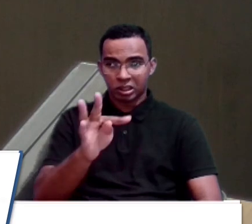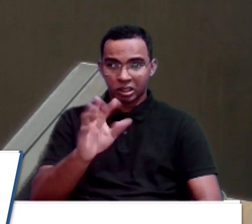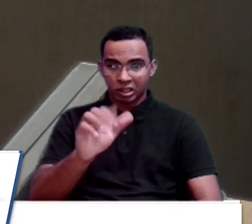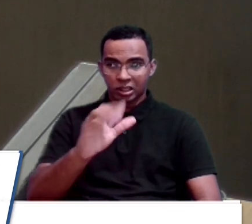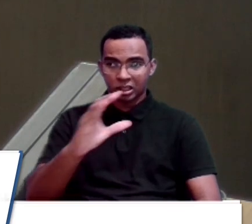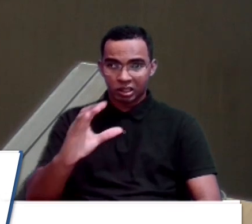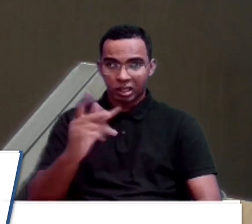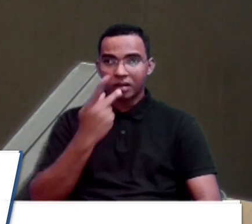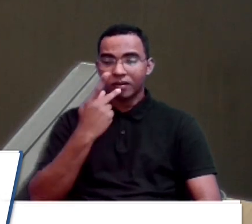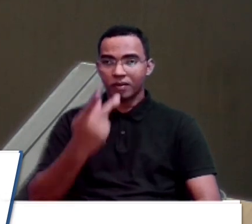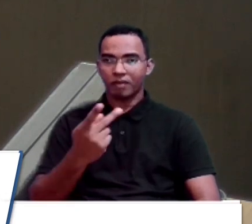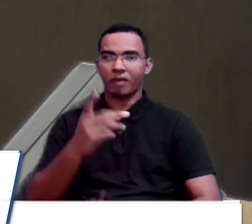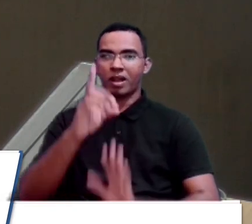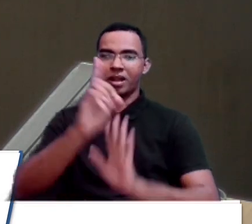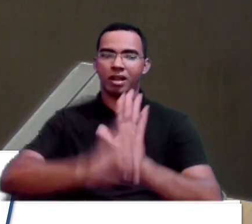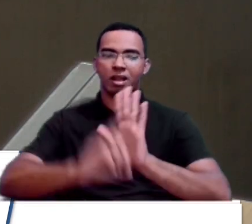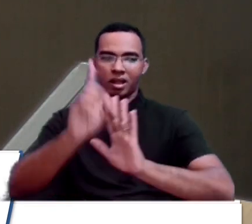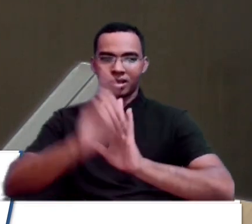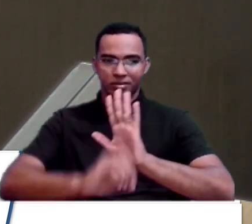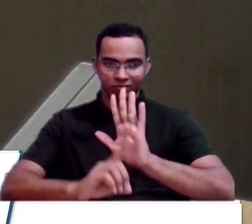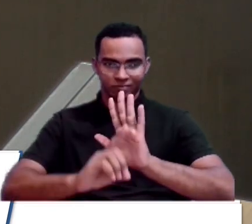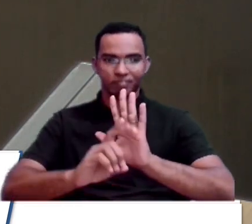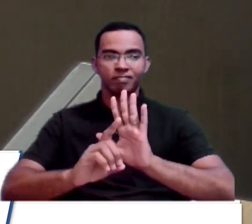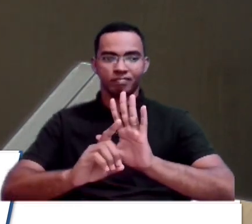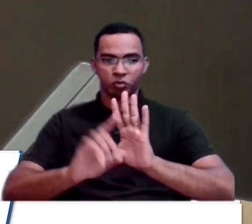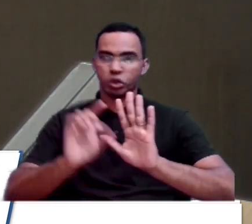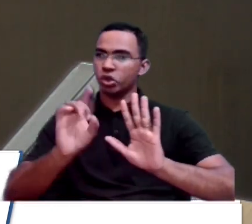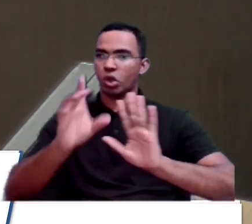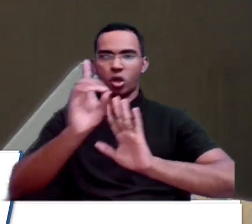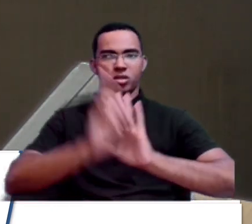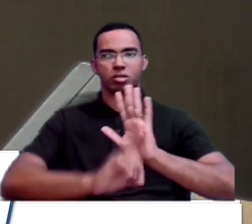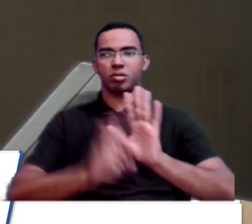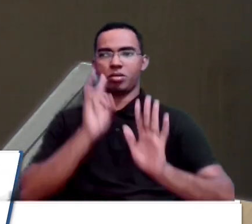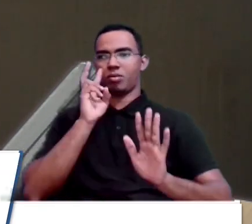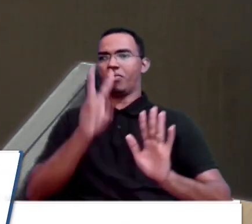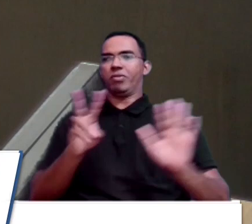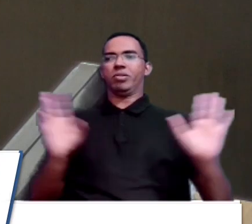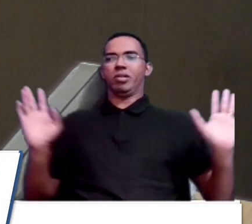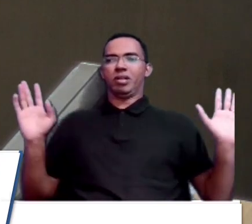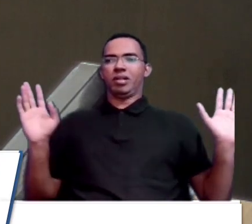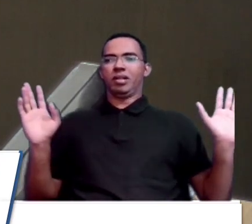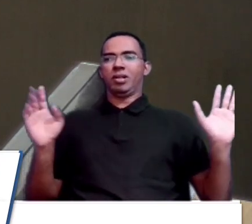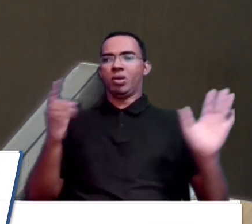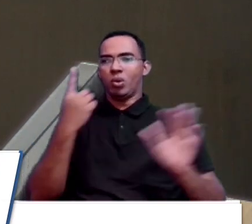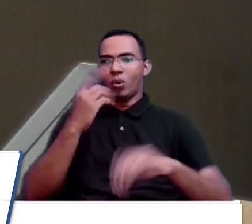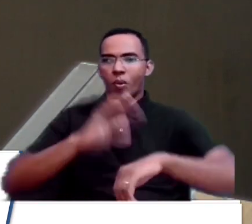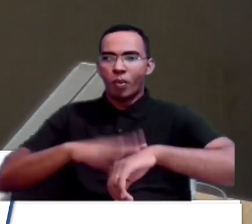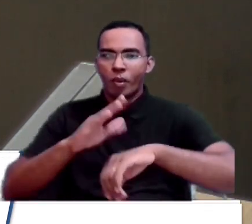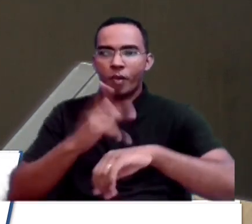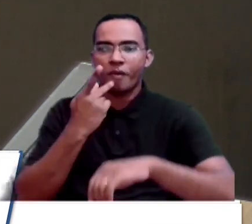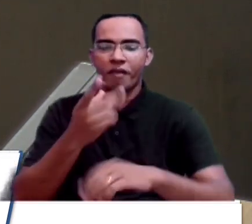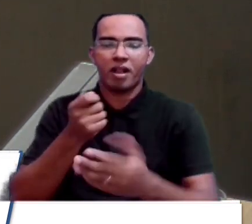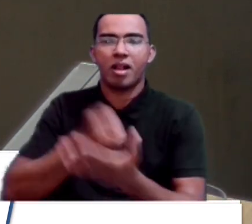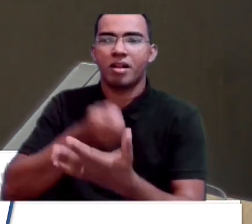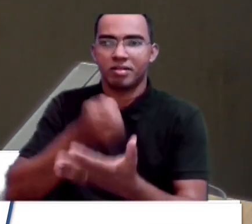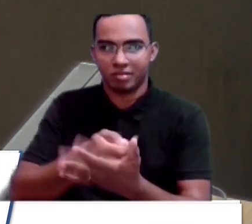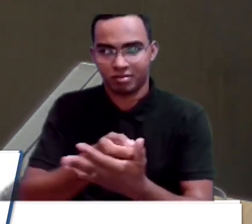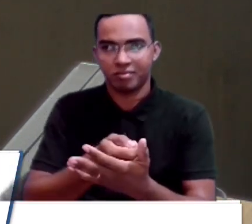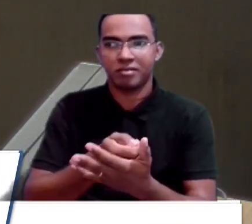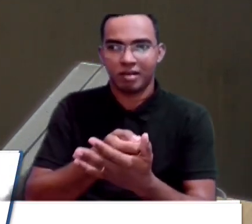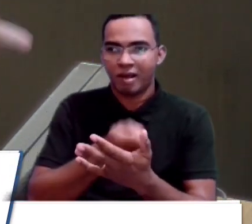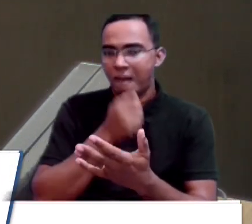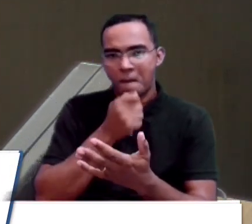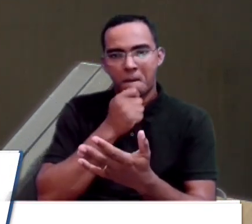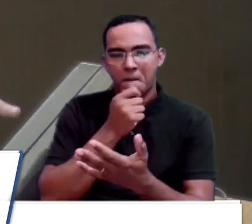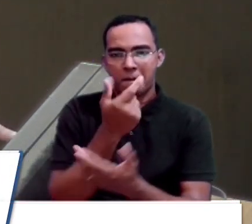de direitos, que só tem direitos, se você olhar ali. Só tem uma parte que fala de deveres, isso aí não está sendo